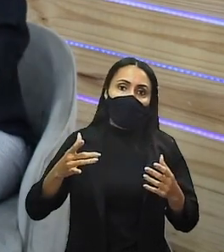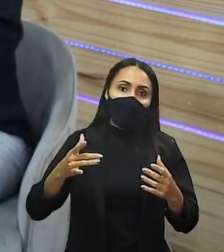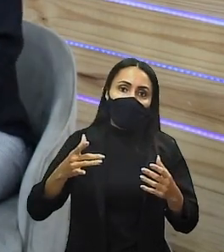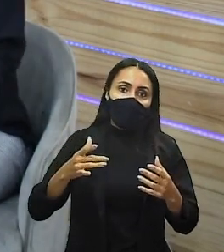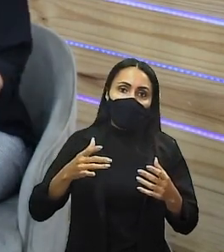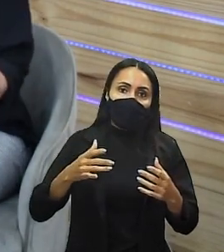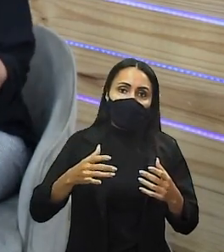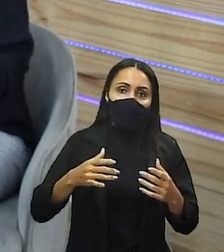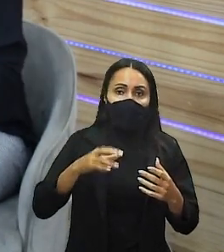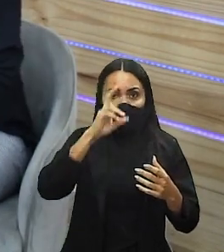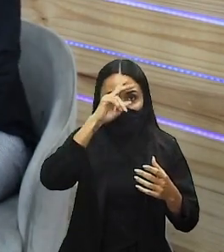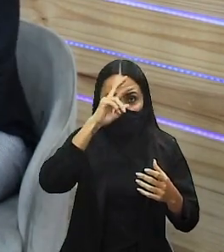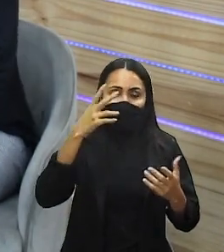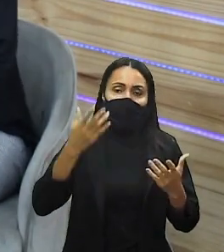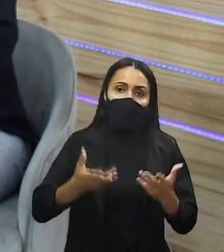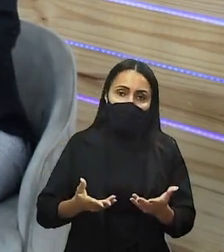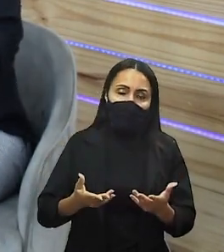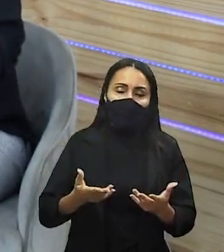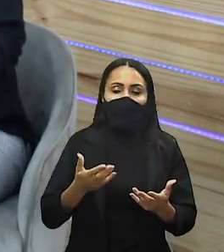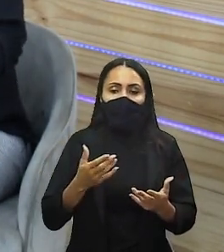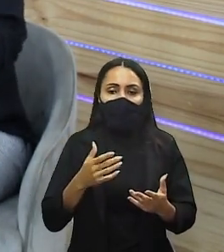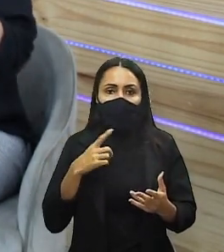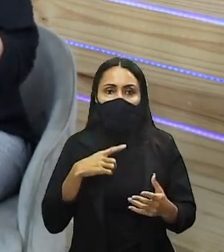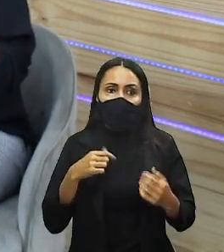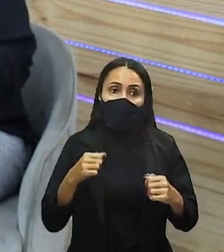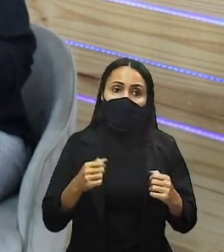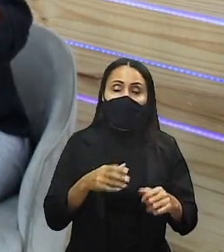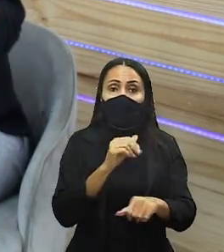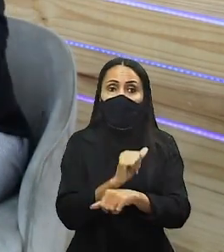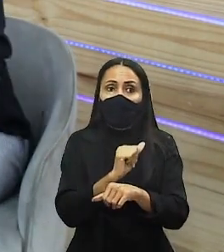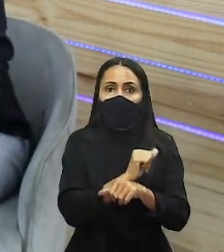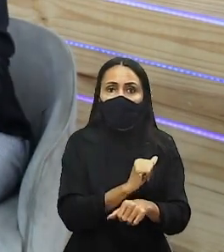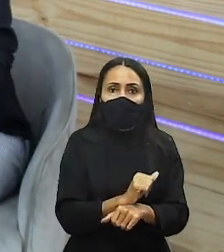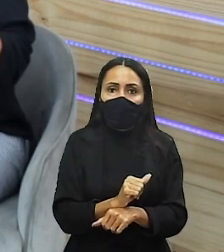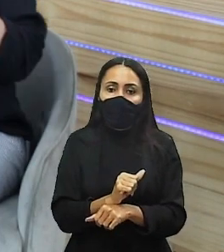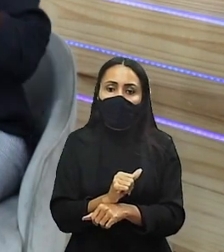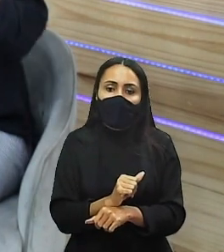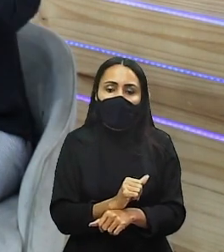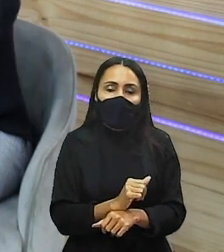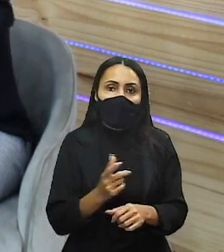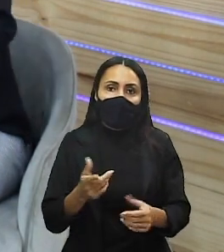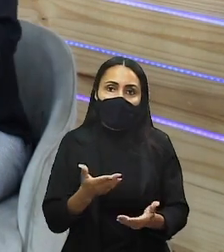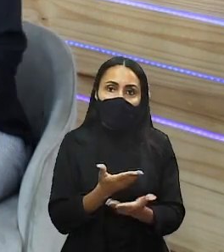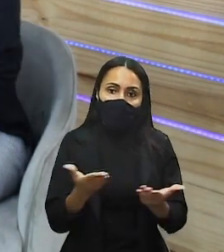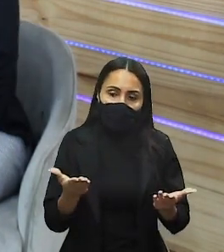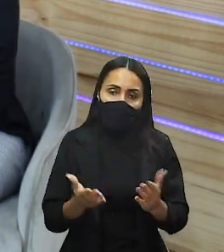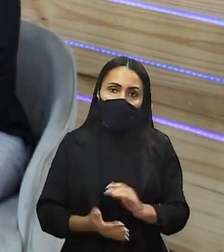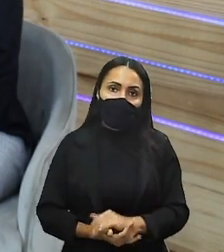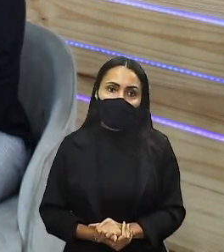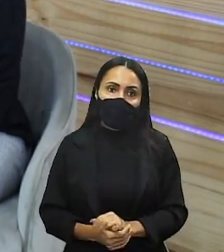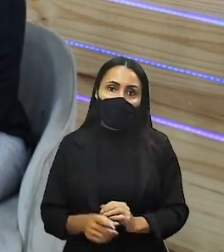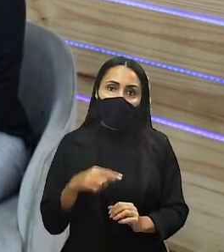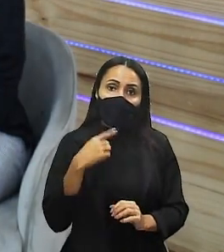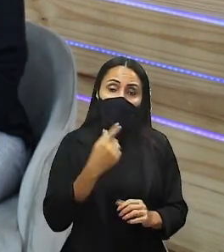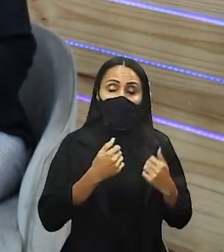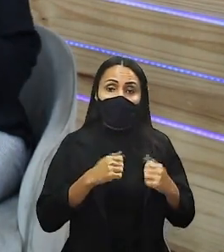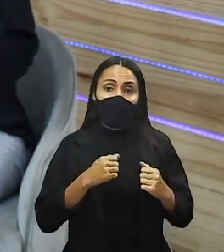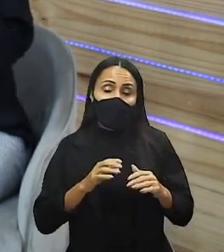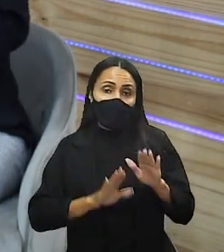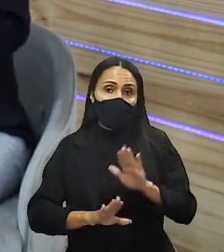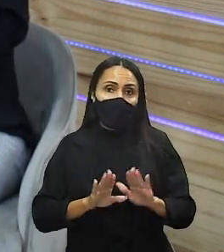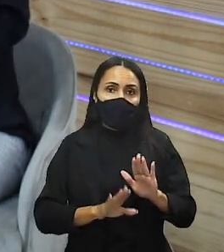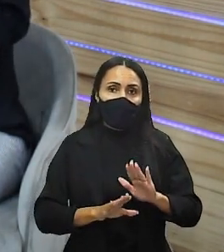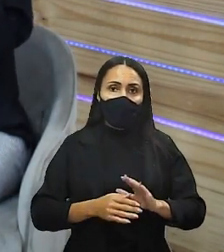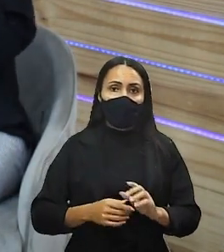livro, vai ter uns bichinhos para comer. Então, para conservar o livro para você mesmo, não é nem para a gente, é para você. Então, a gente tem que ter esse cuidado. Mas